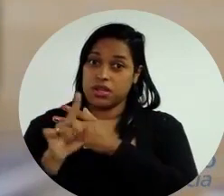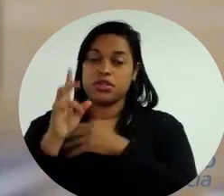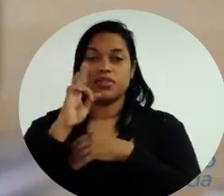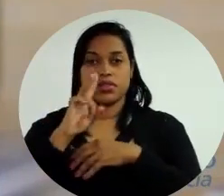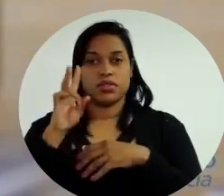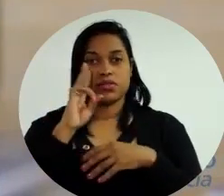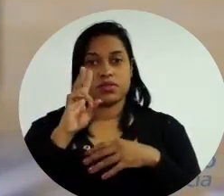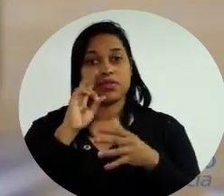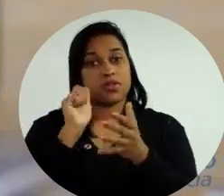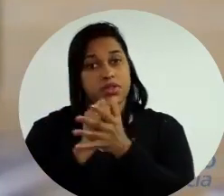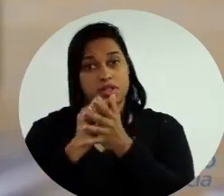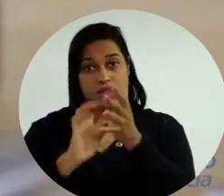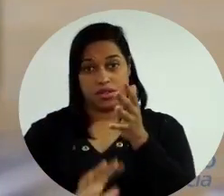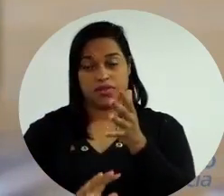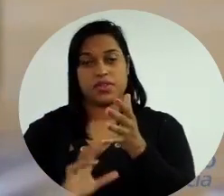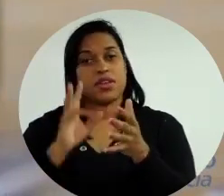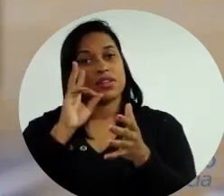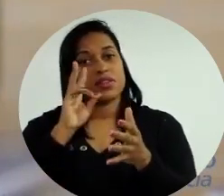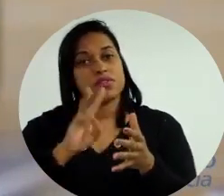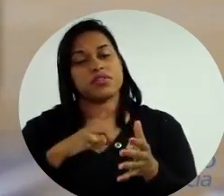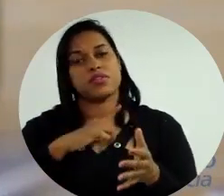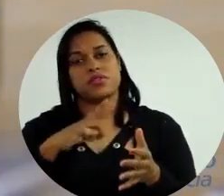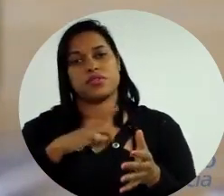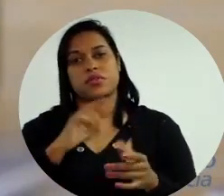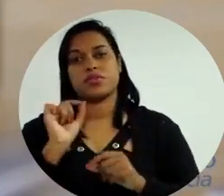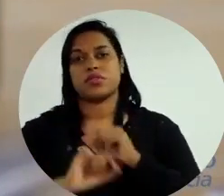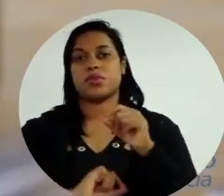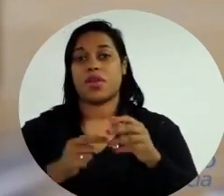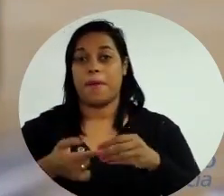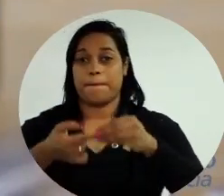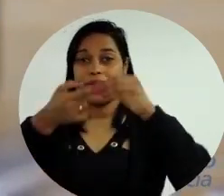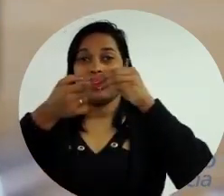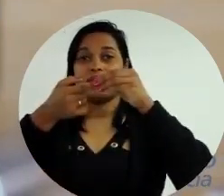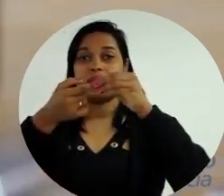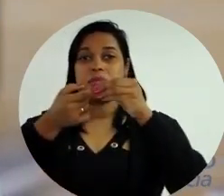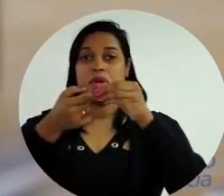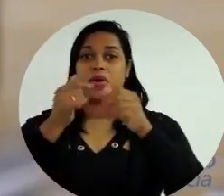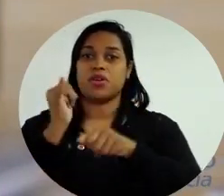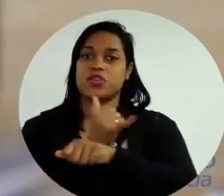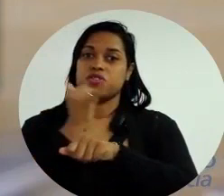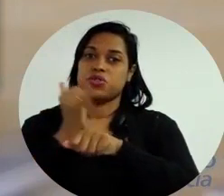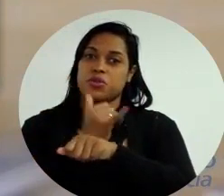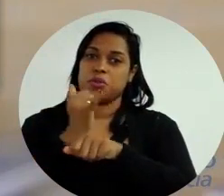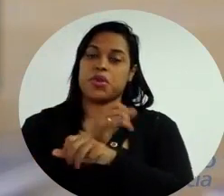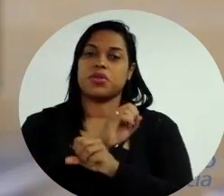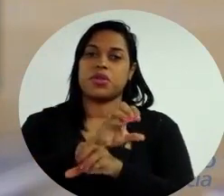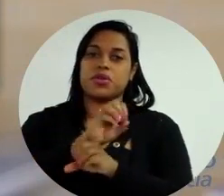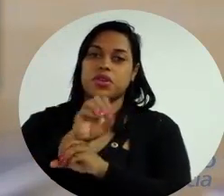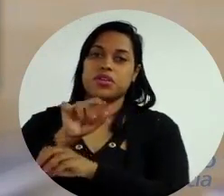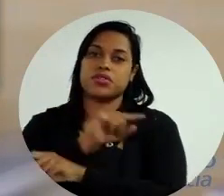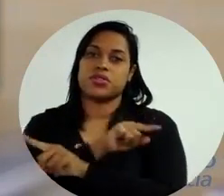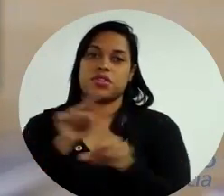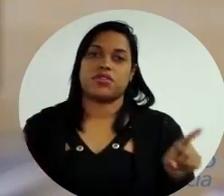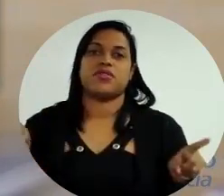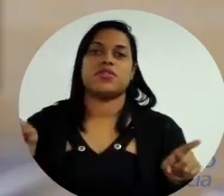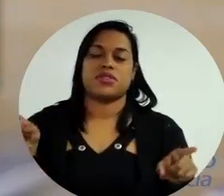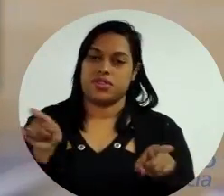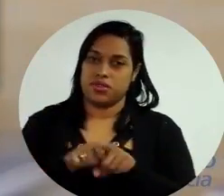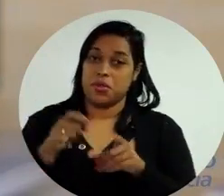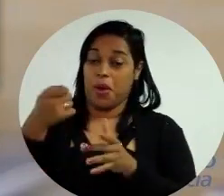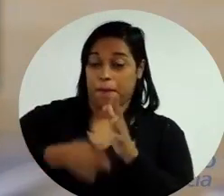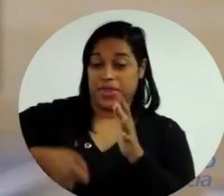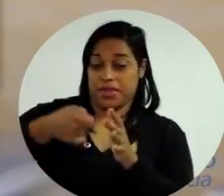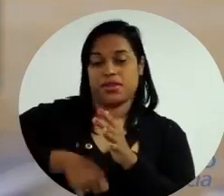no caderno de atividades, vocês vão ter o principal instrumento educacional de vocês. Vocês têm